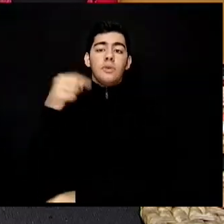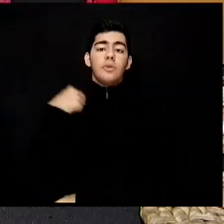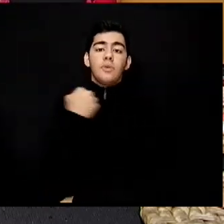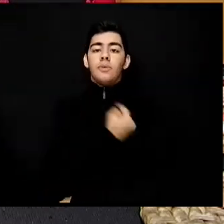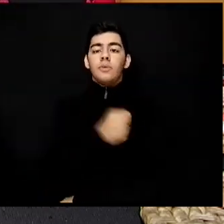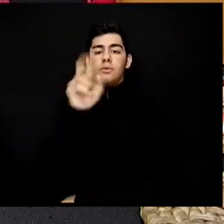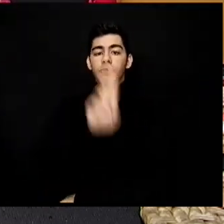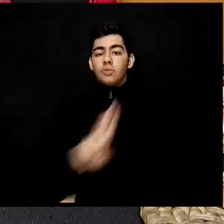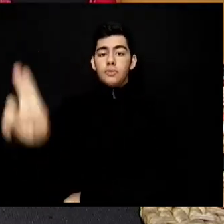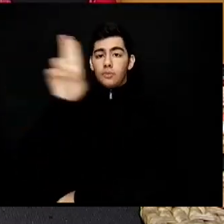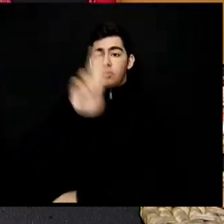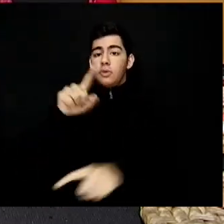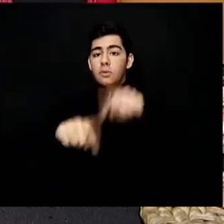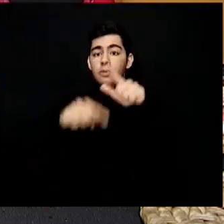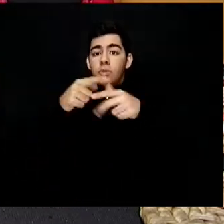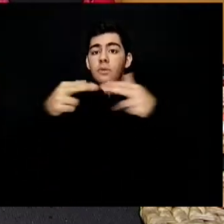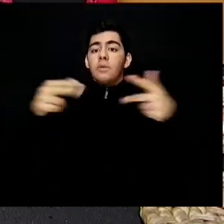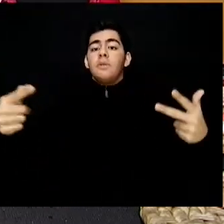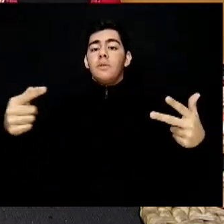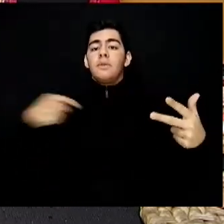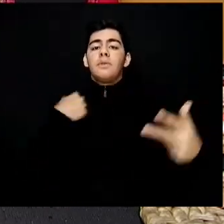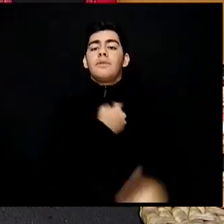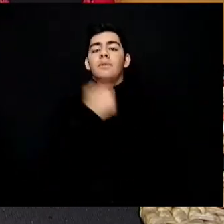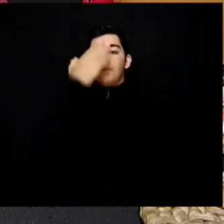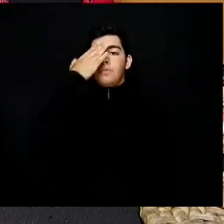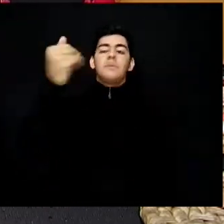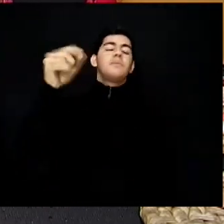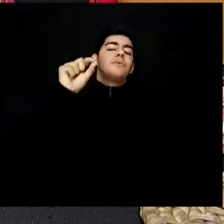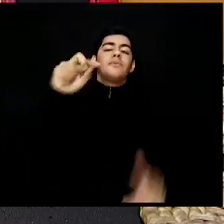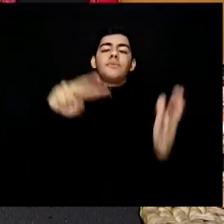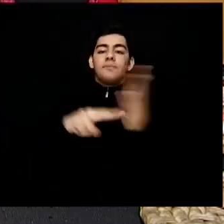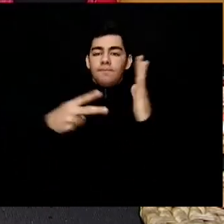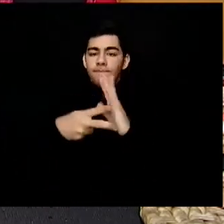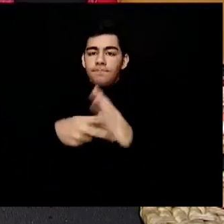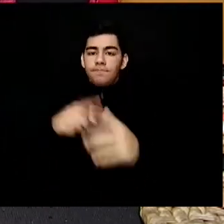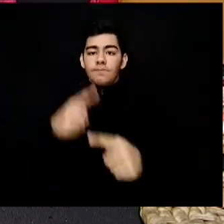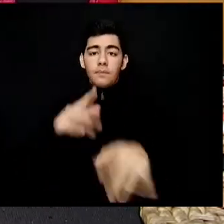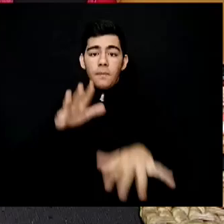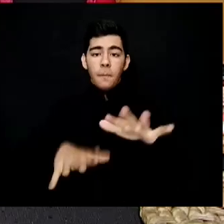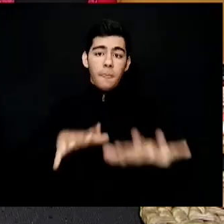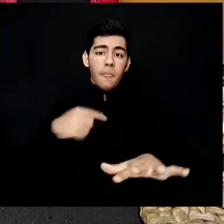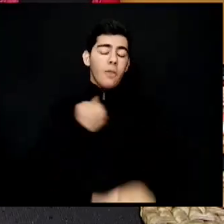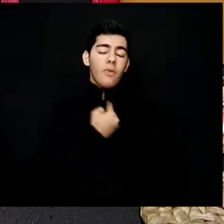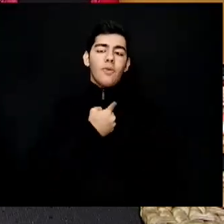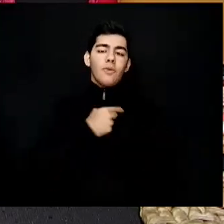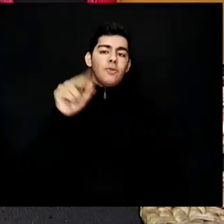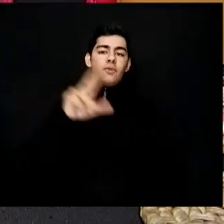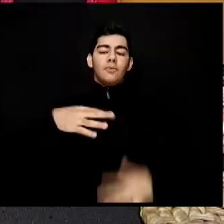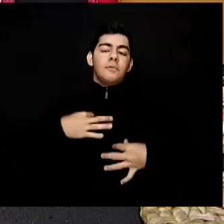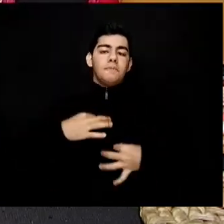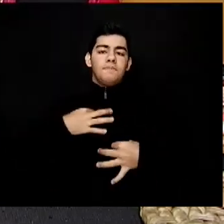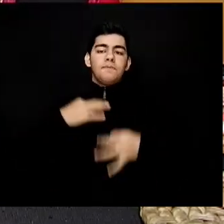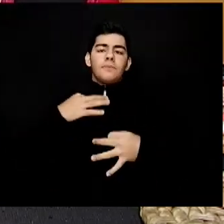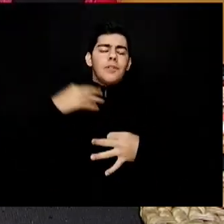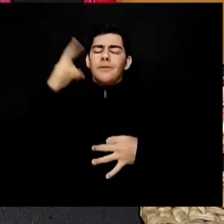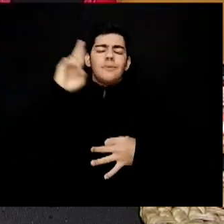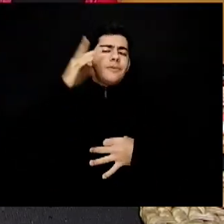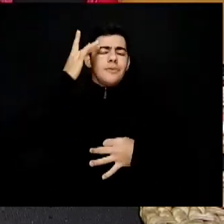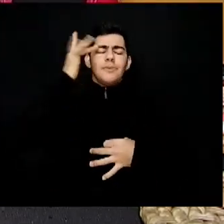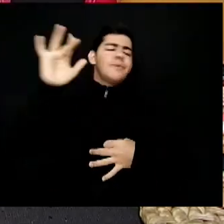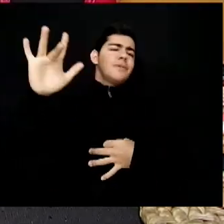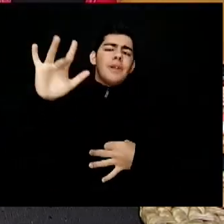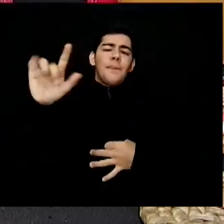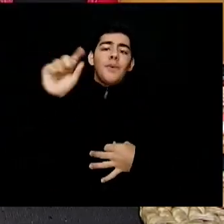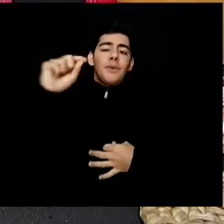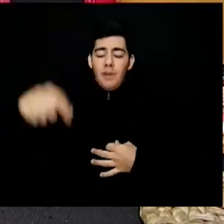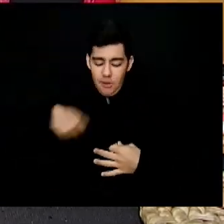que a gente sabe o que significa, porque às vezes a gente veste uma camiseta e não sabe nem o que está escrito. Então você usar uma peça que tem